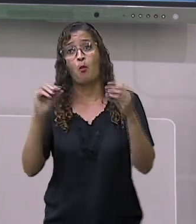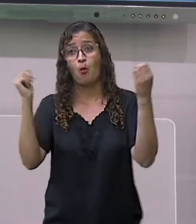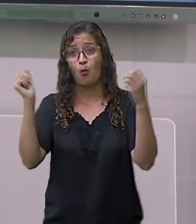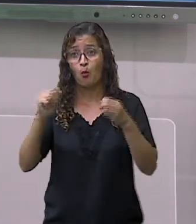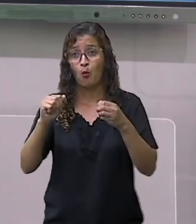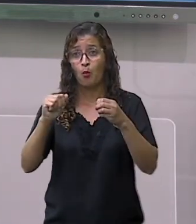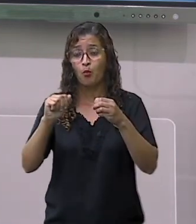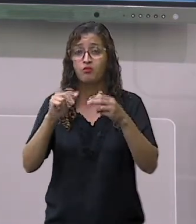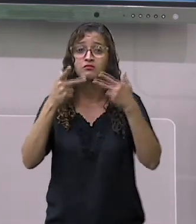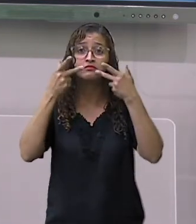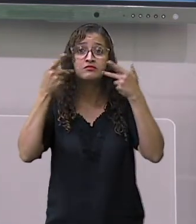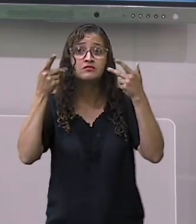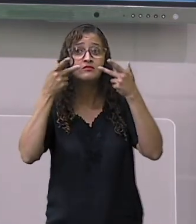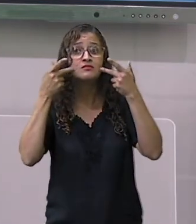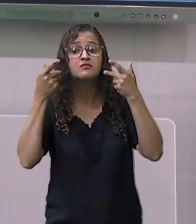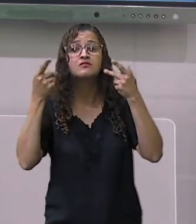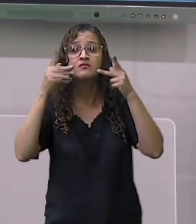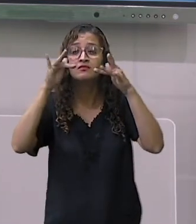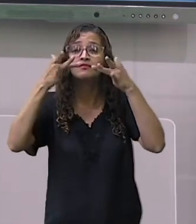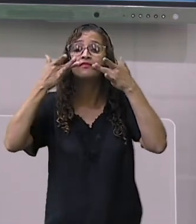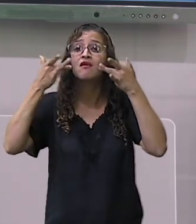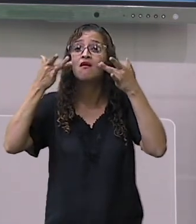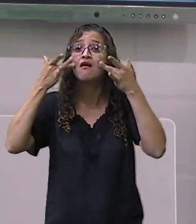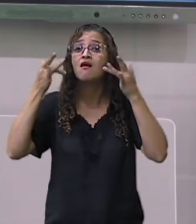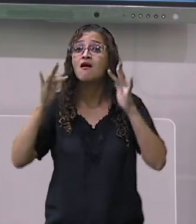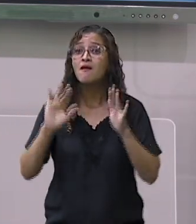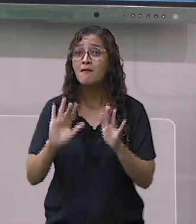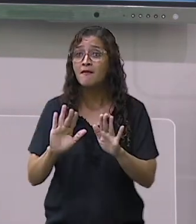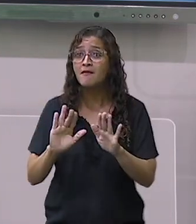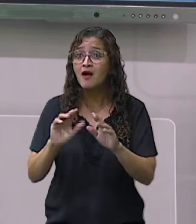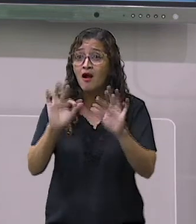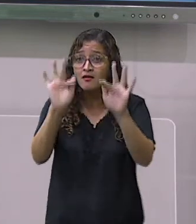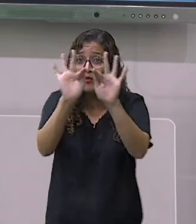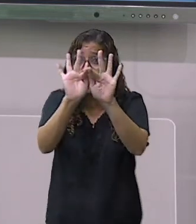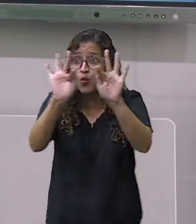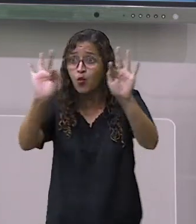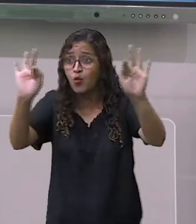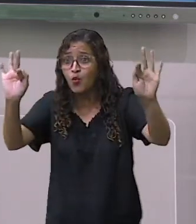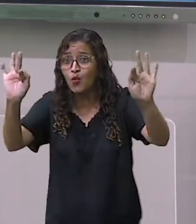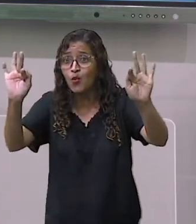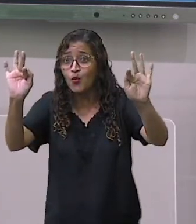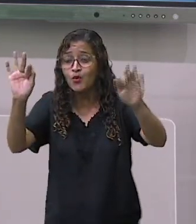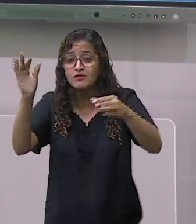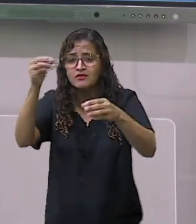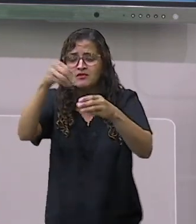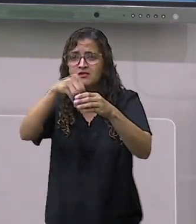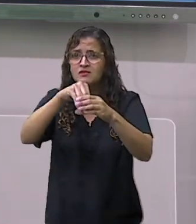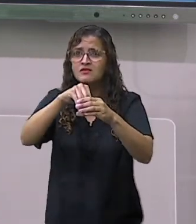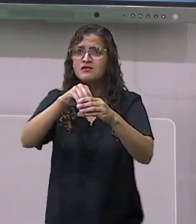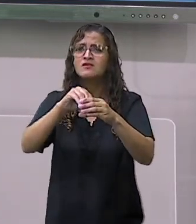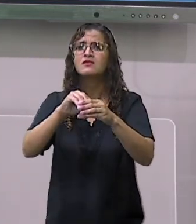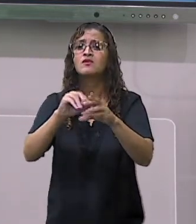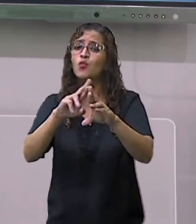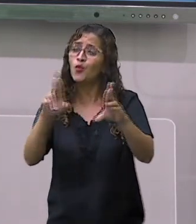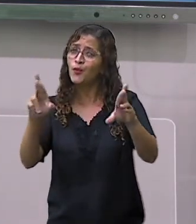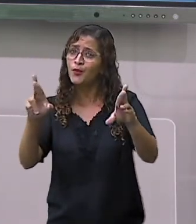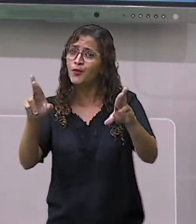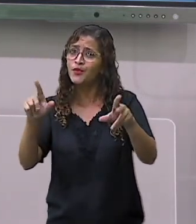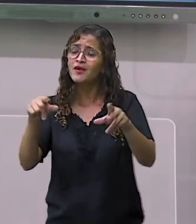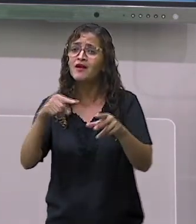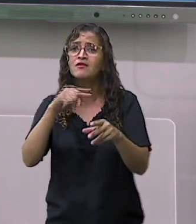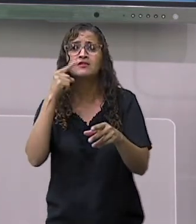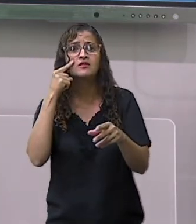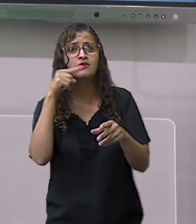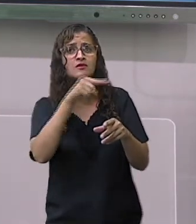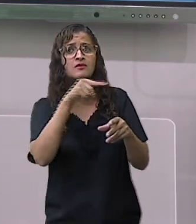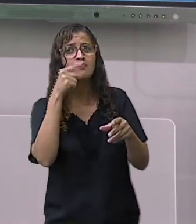está contextualizada numa frase, a gente já consegue ter noção de qual